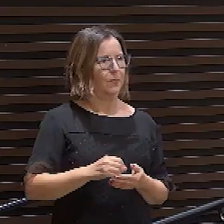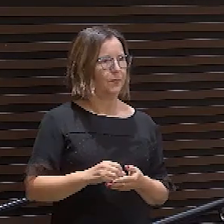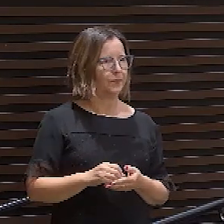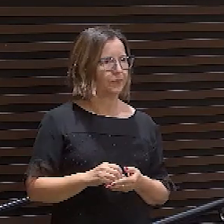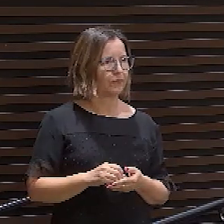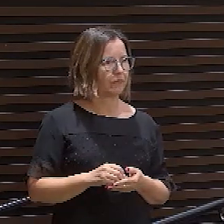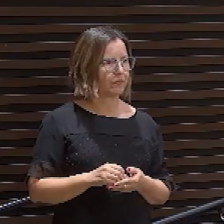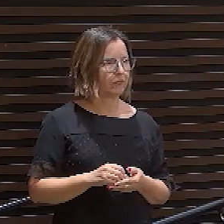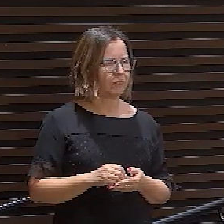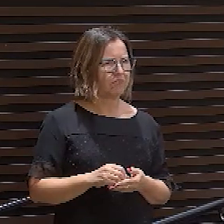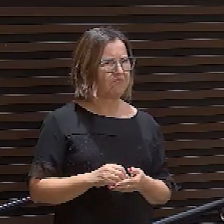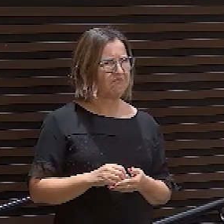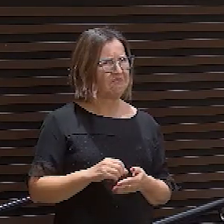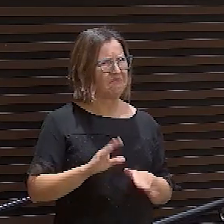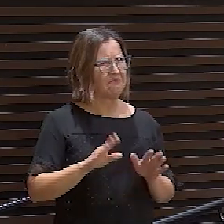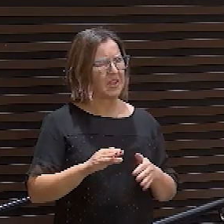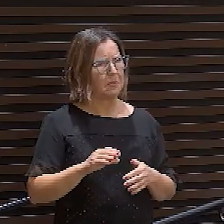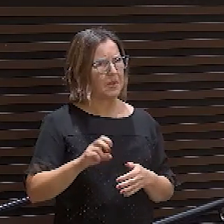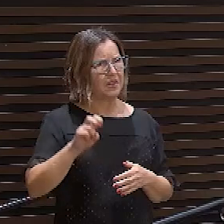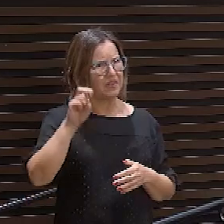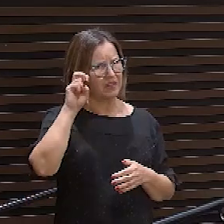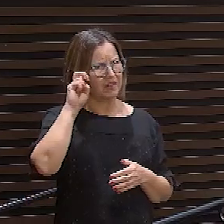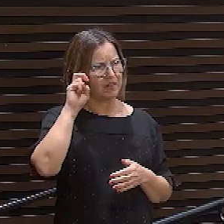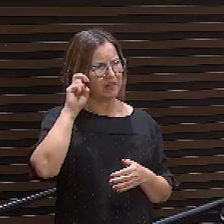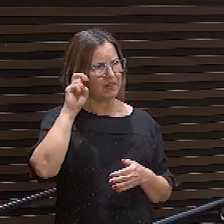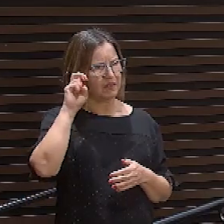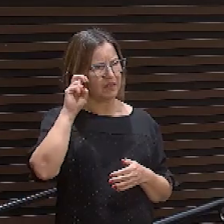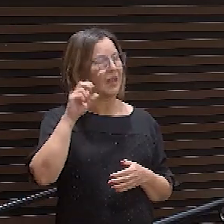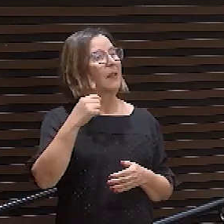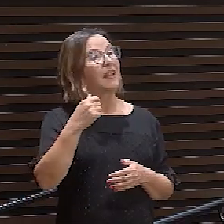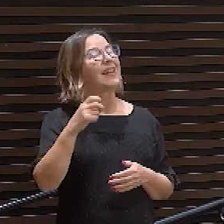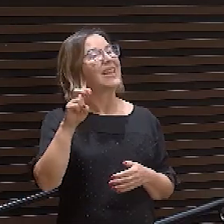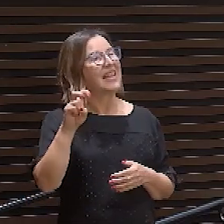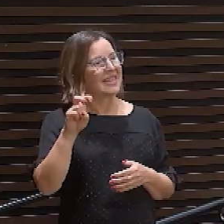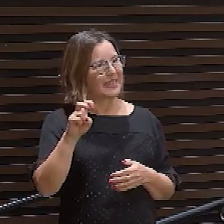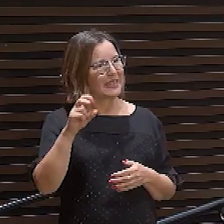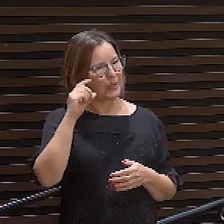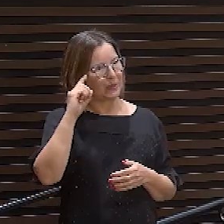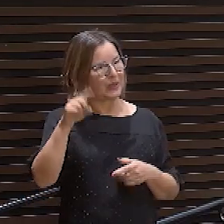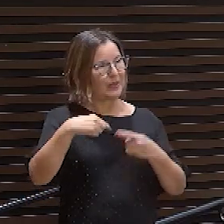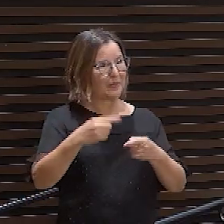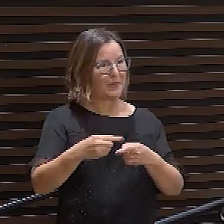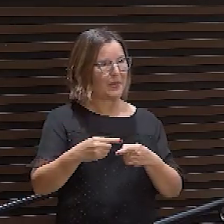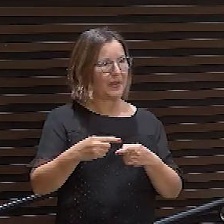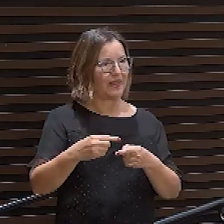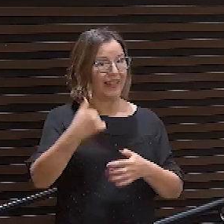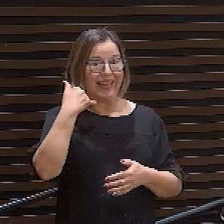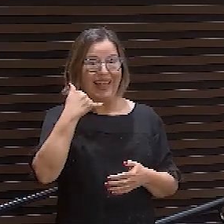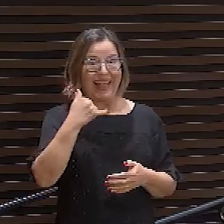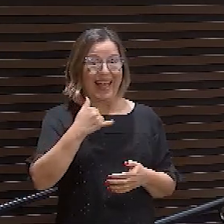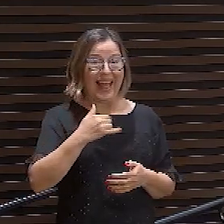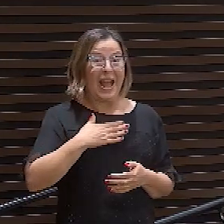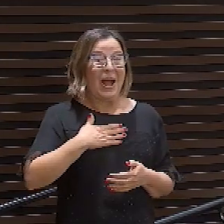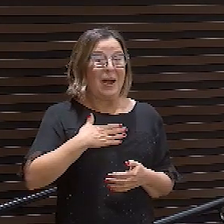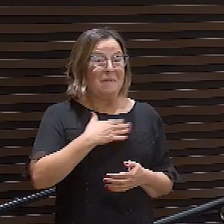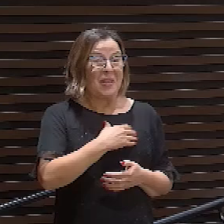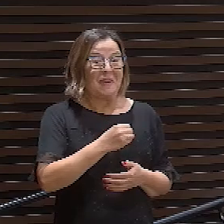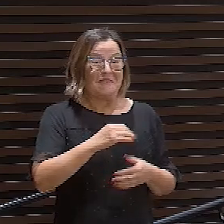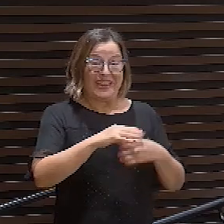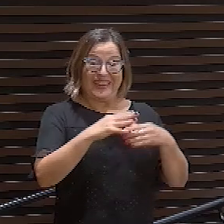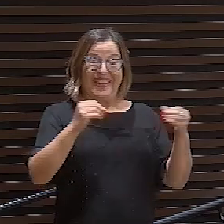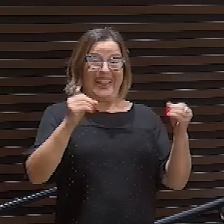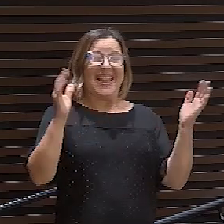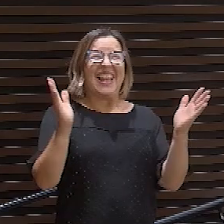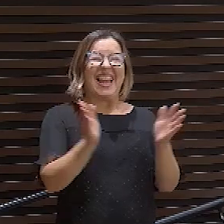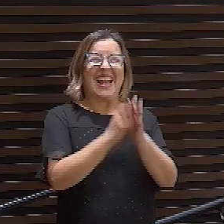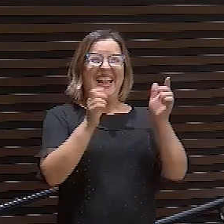4, 5 dias depois o telefone toca e ela, reverendo, o meu filho foi curado. Aleluia!